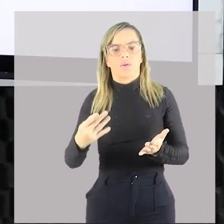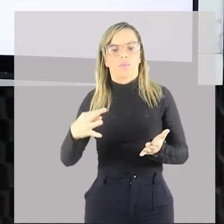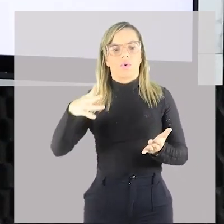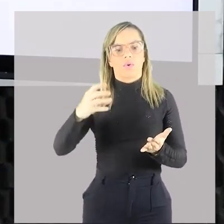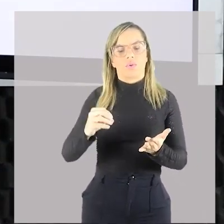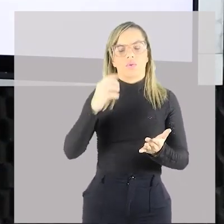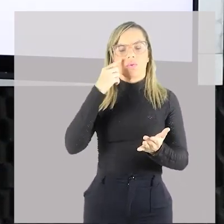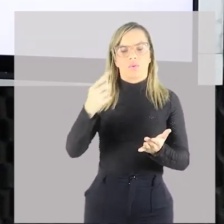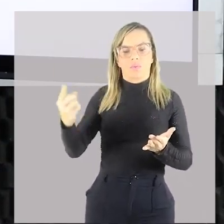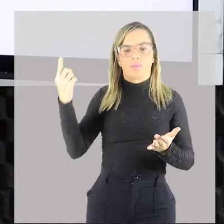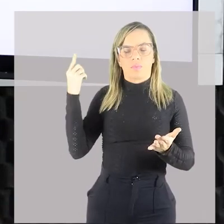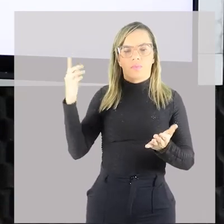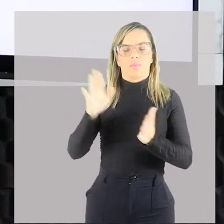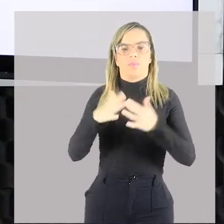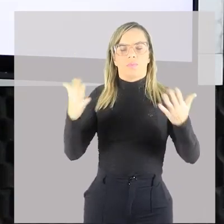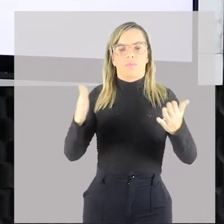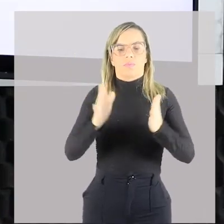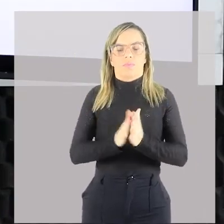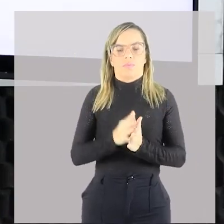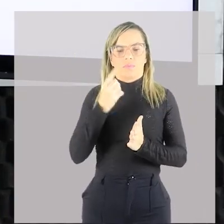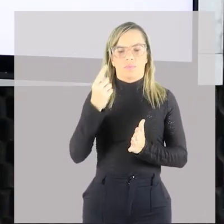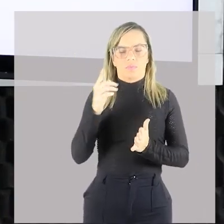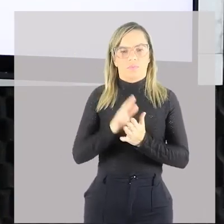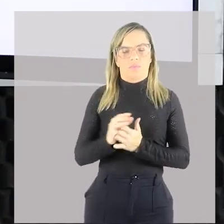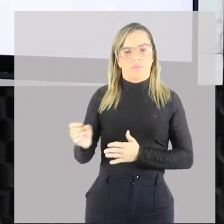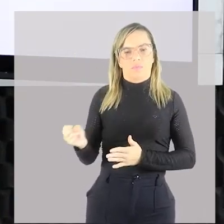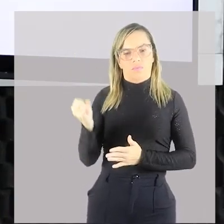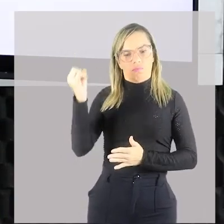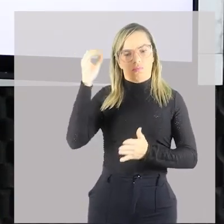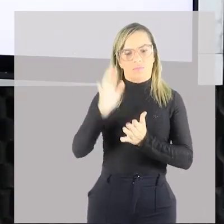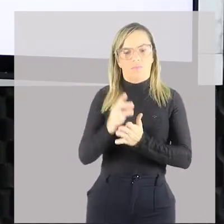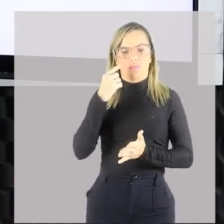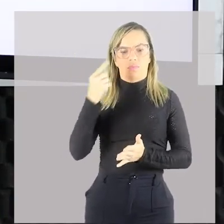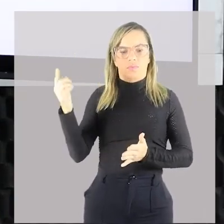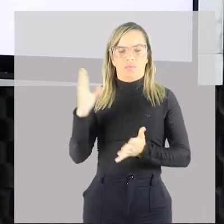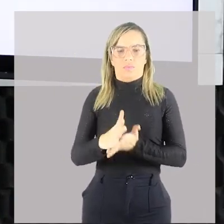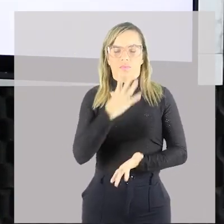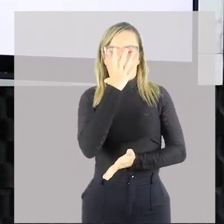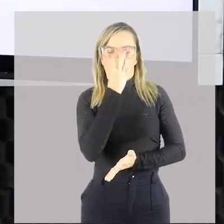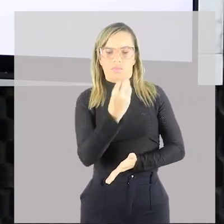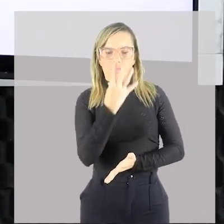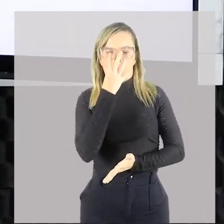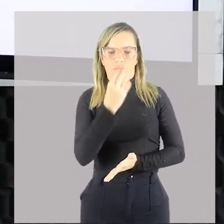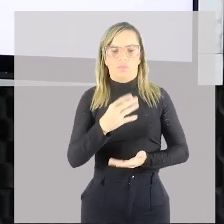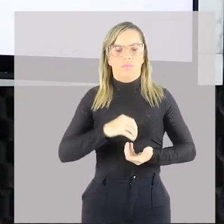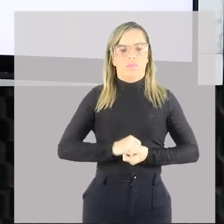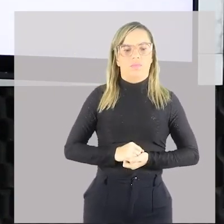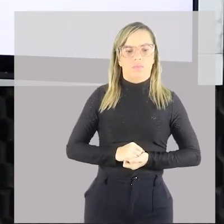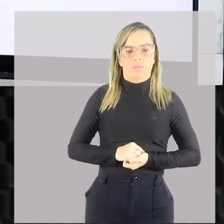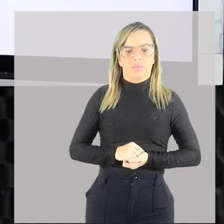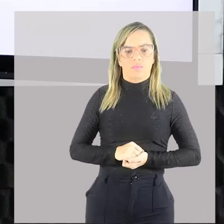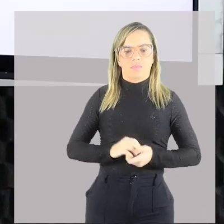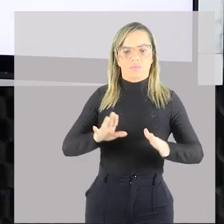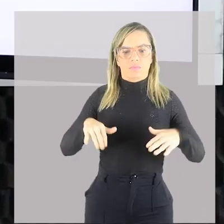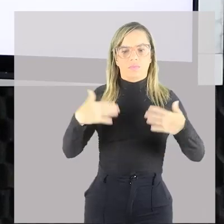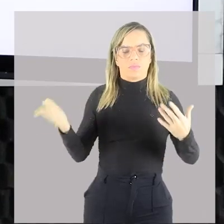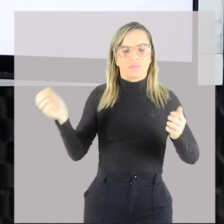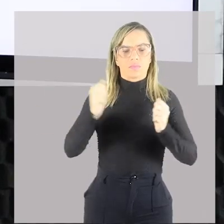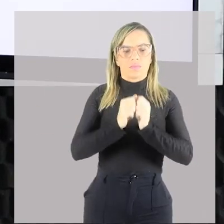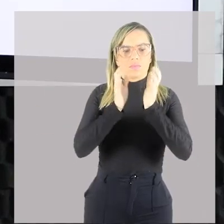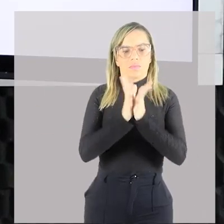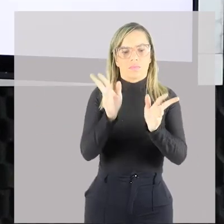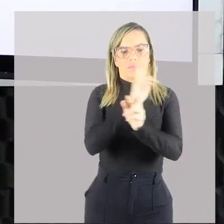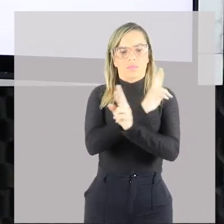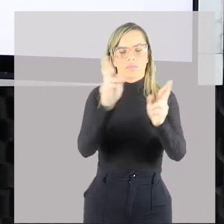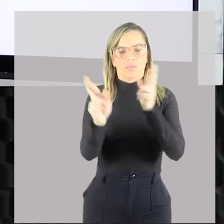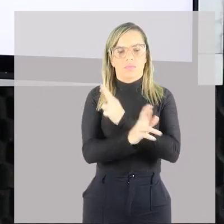O Leviatã, obra extremamente importante de Thomas Hobbes. Vamos lá. Em